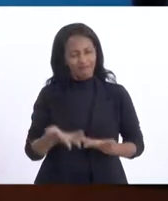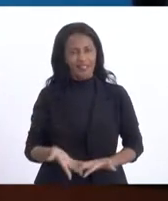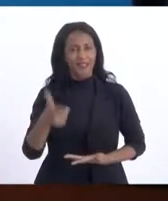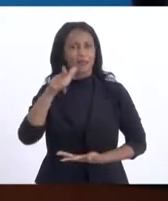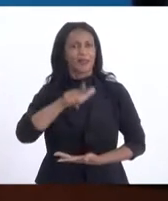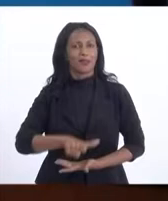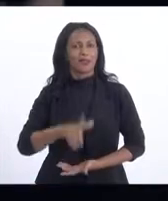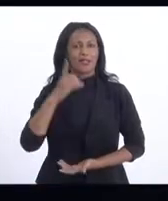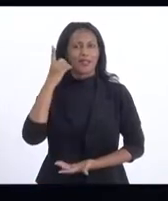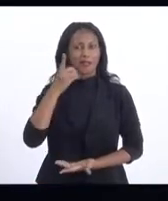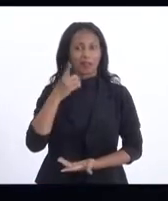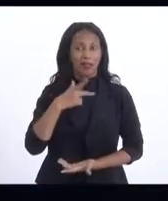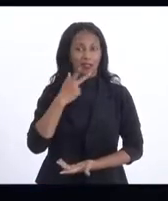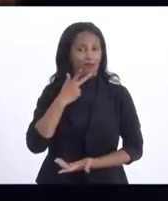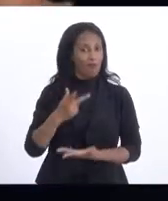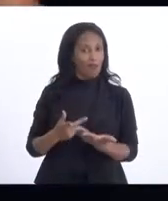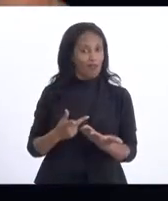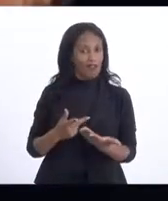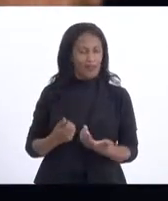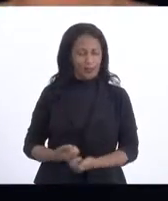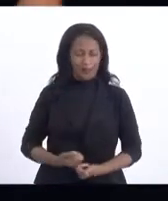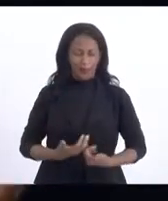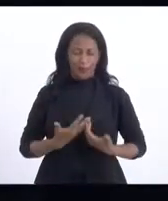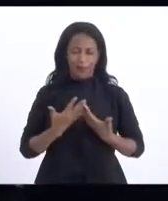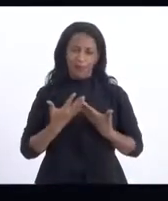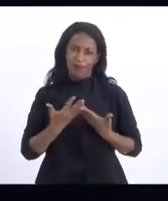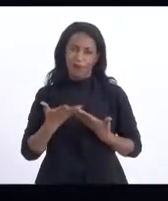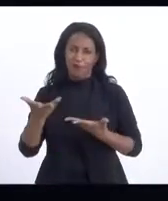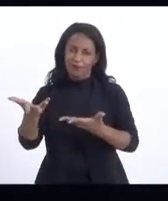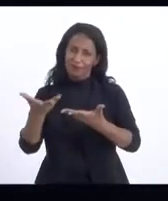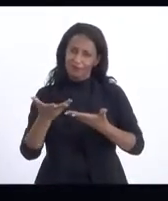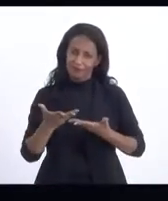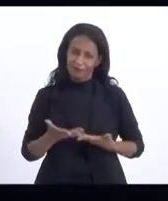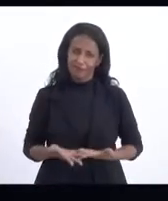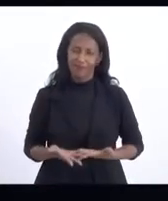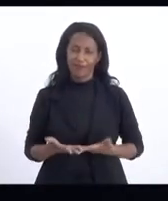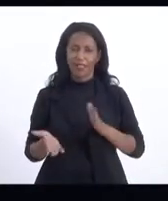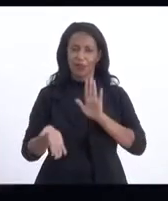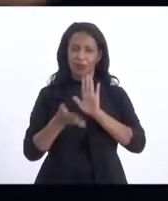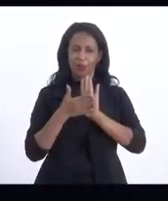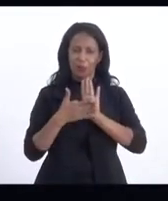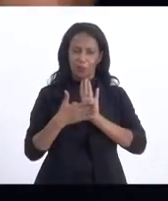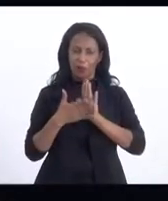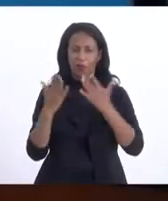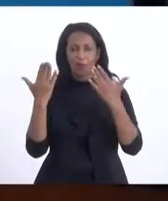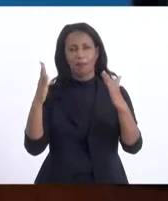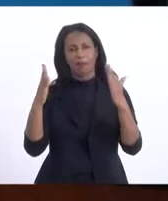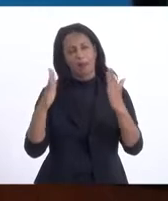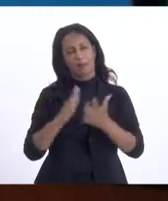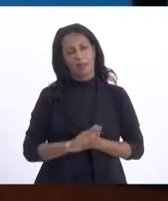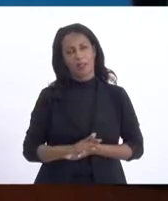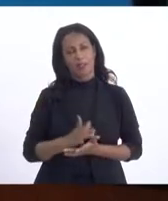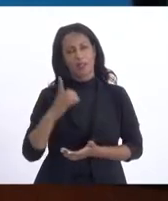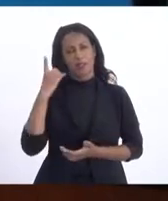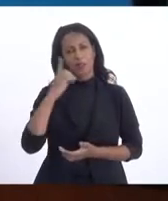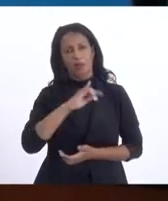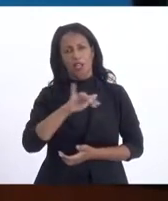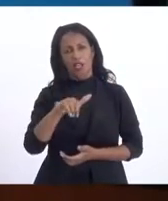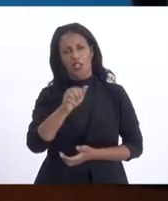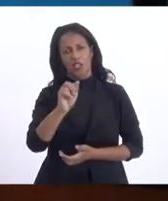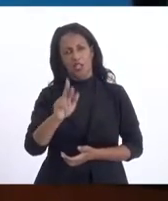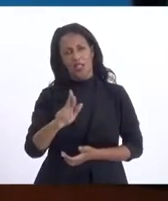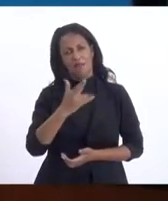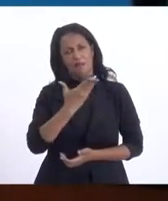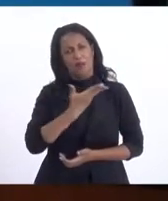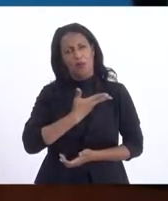uma vez, deputado, tenho o que dizer. É com emoção que nós recebemos tais propostas. Parabéns, deputado Jair, meu amigo, que